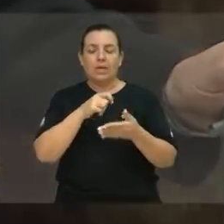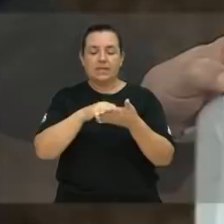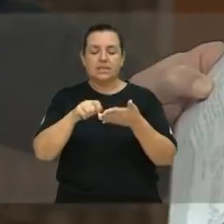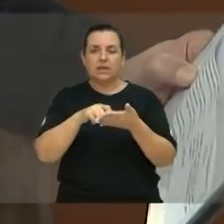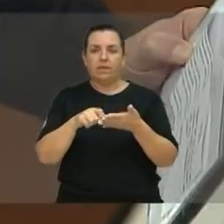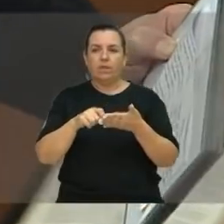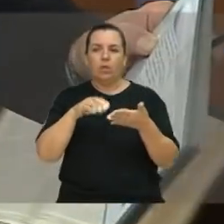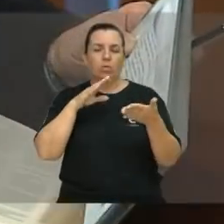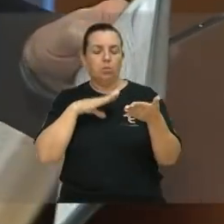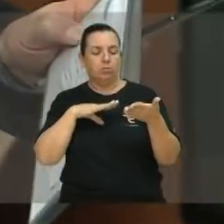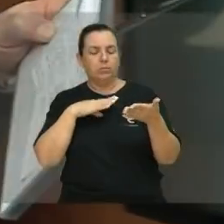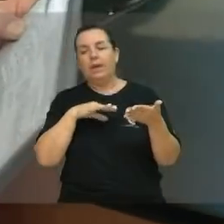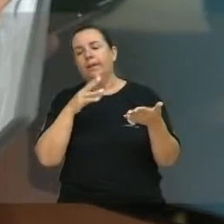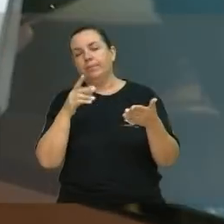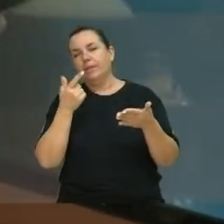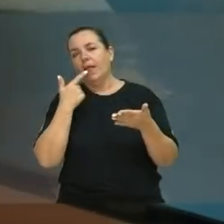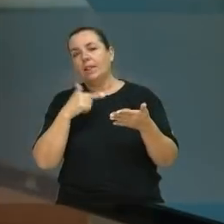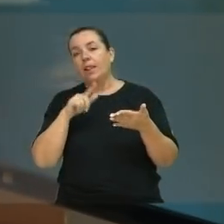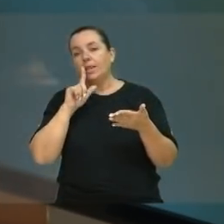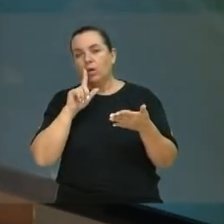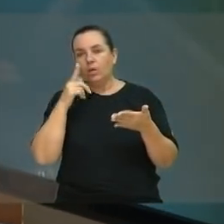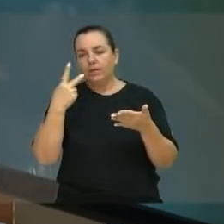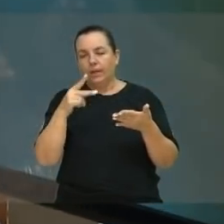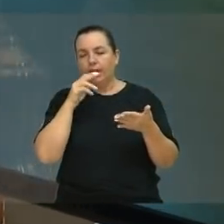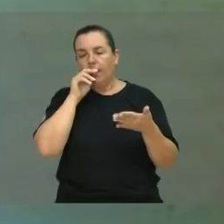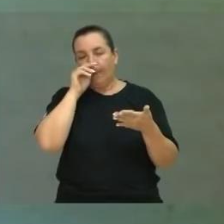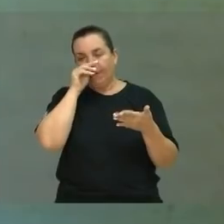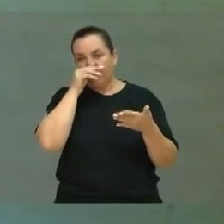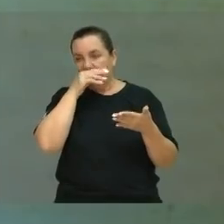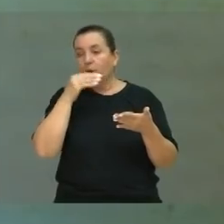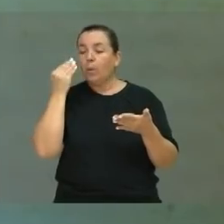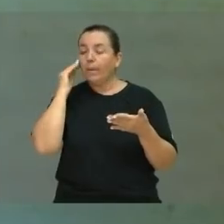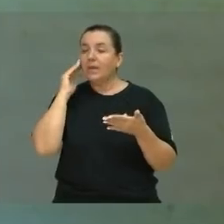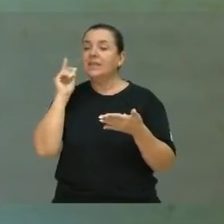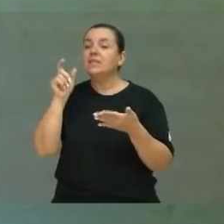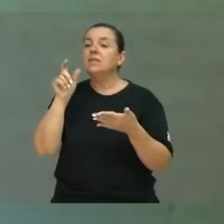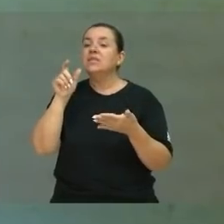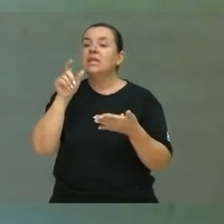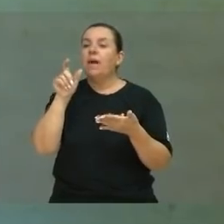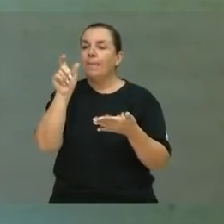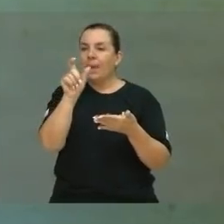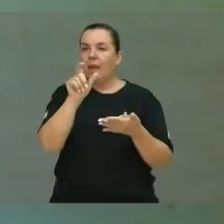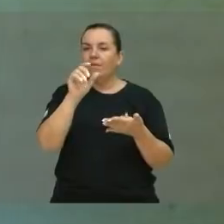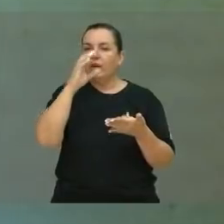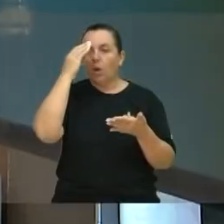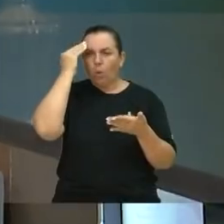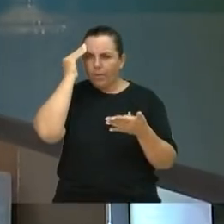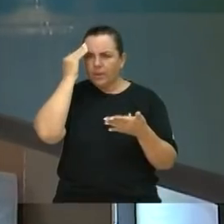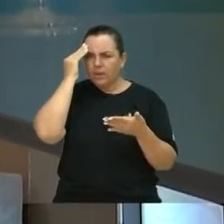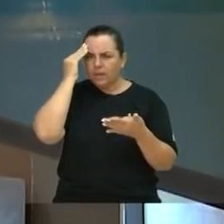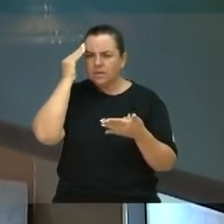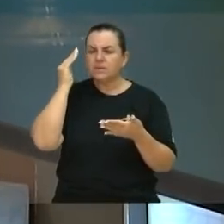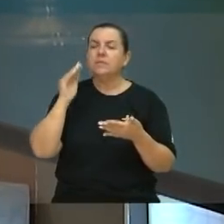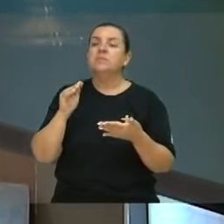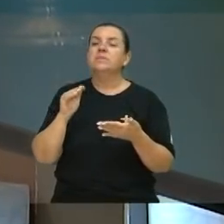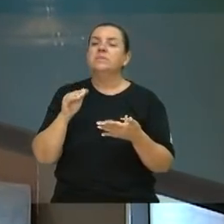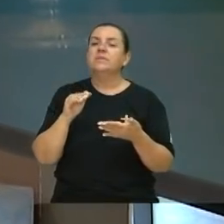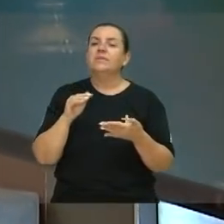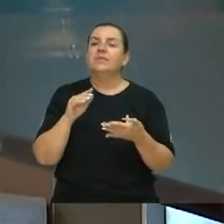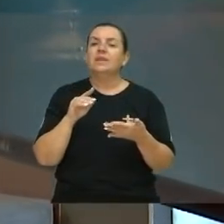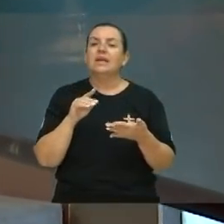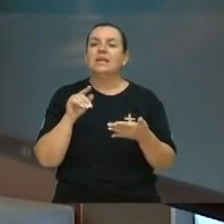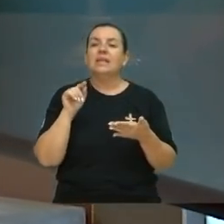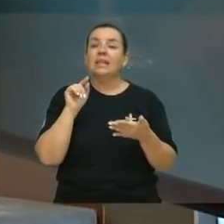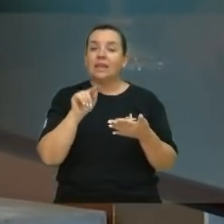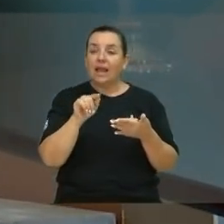literalmente aqui está produzindo compreendeis o que vos fiz e é literalmente